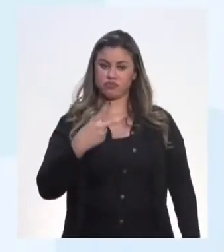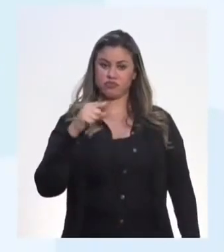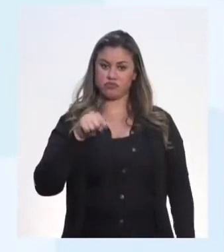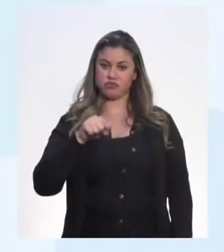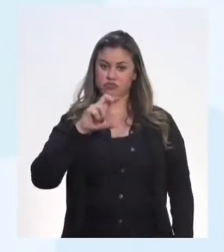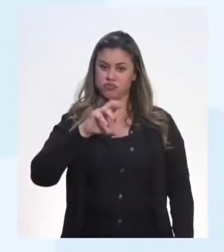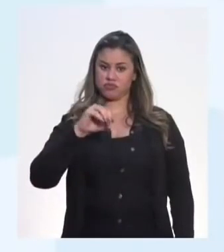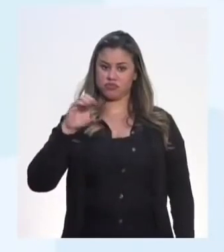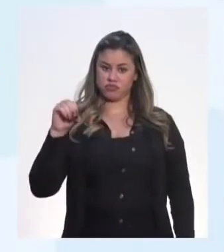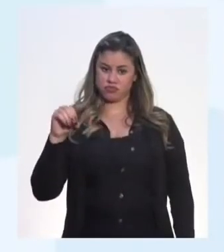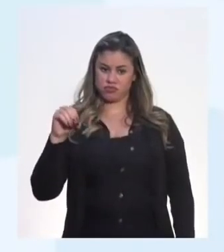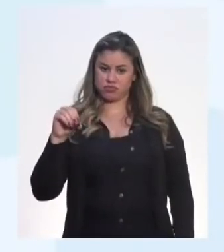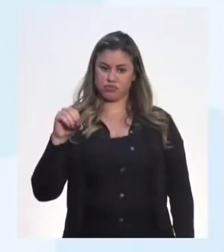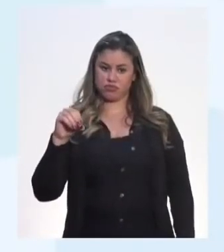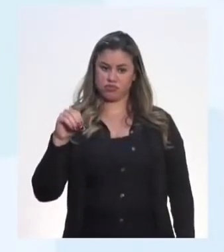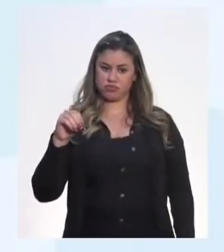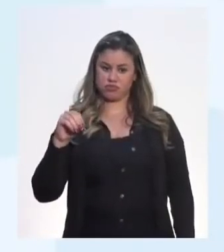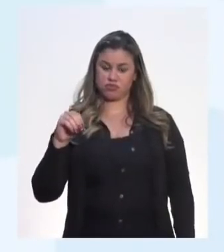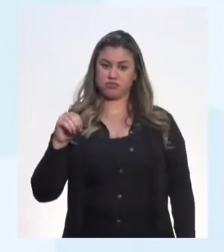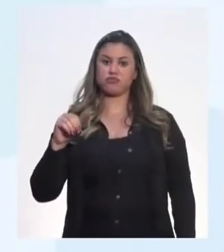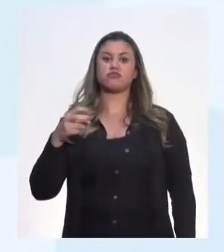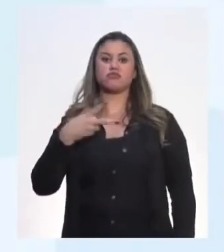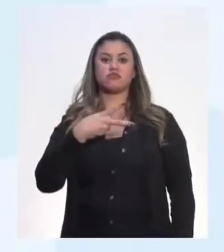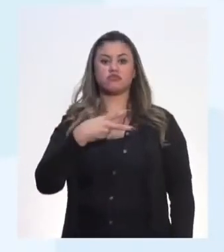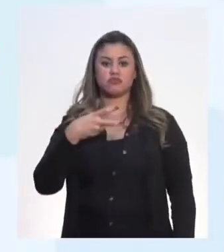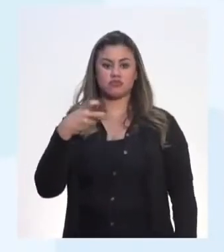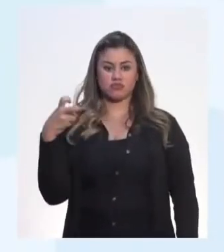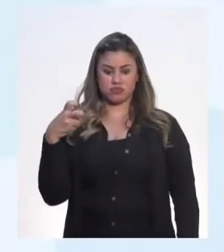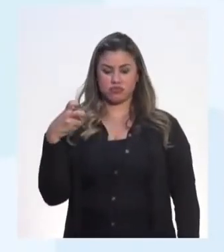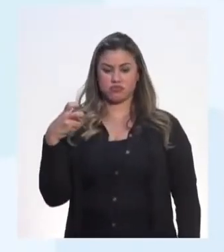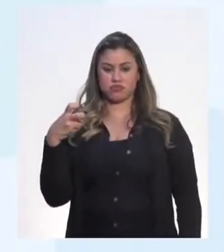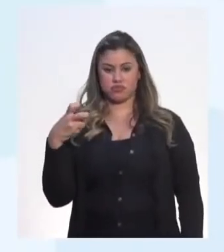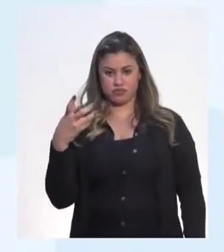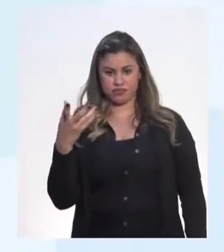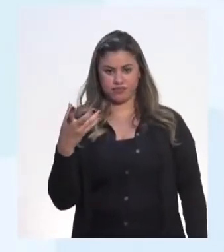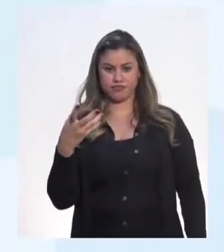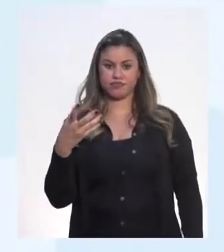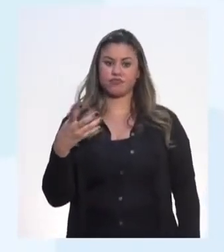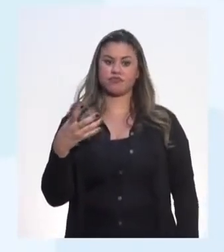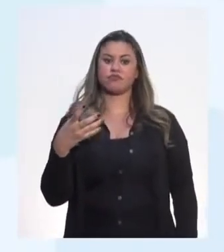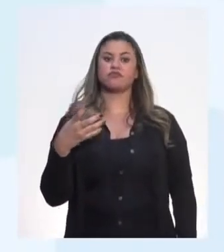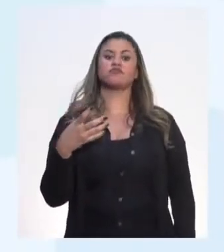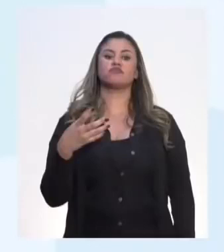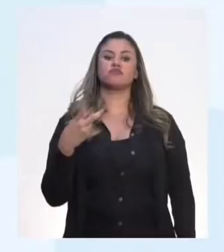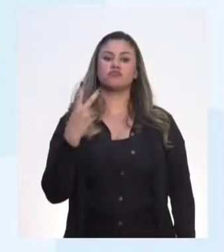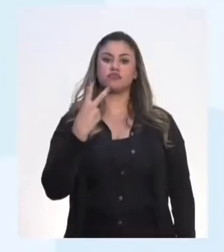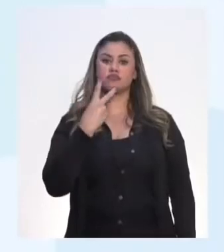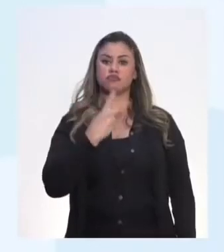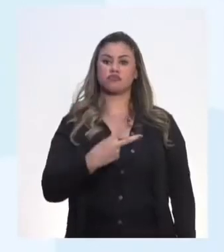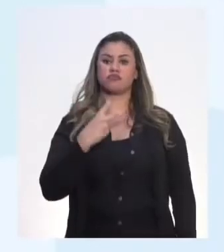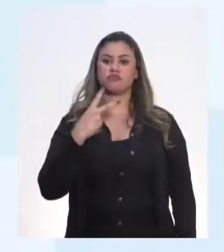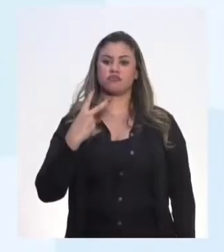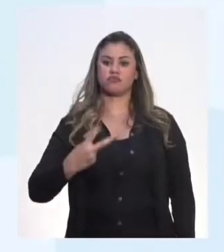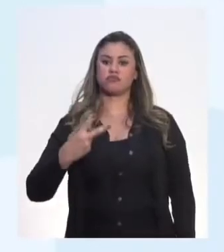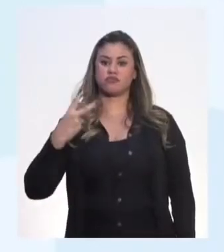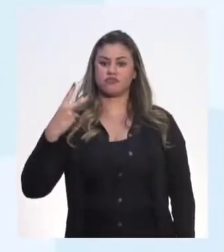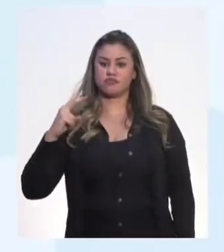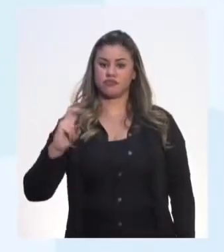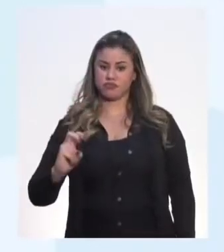vezes o salário dela 2.500 então eu sei que nove porcento de 2.500